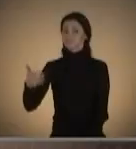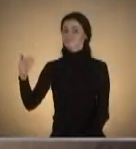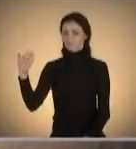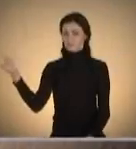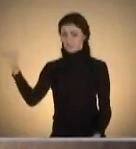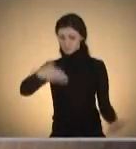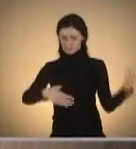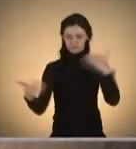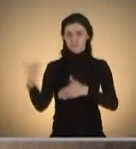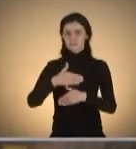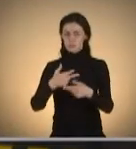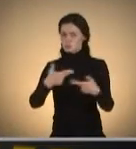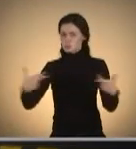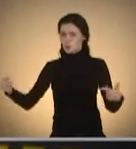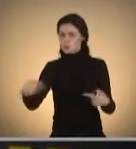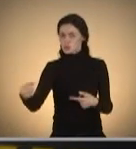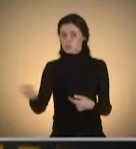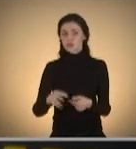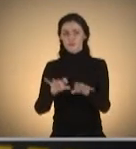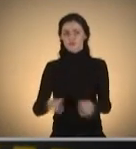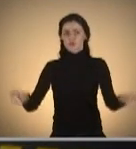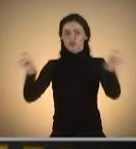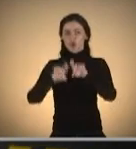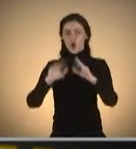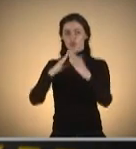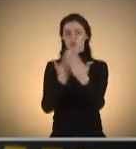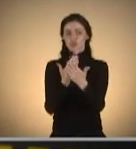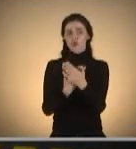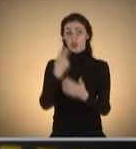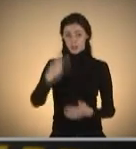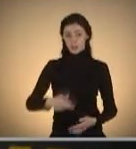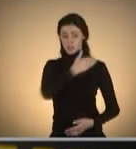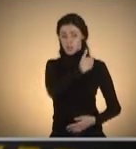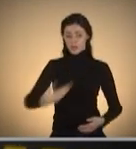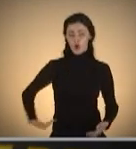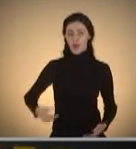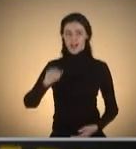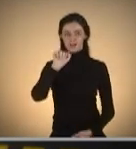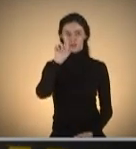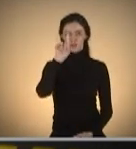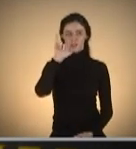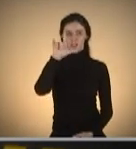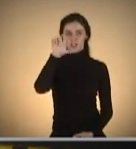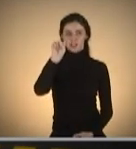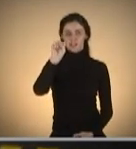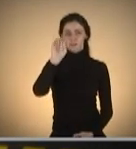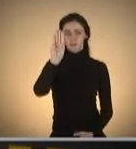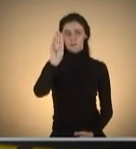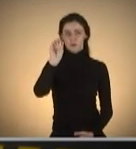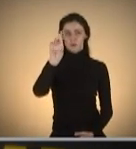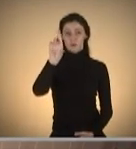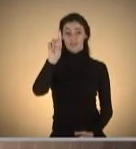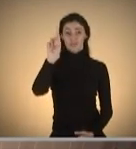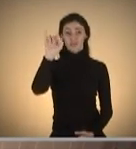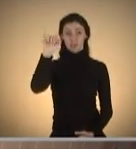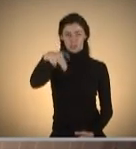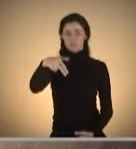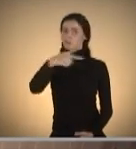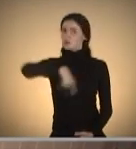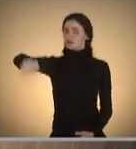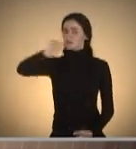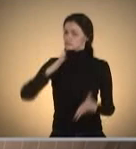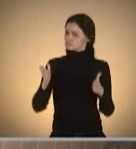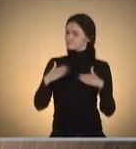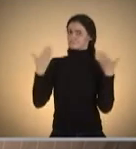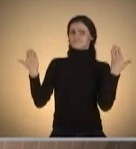Com a chegada das multimídias nas escolas, principalmente no Colégio Estadual de Lisbordim, nos causou